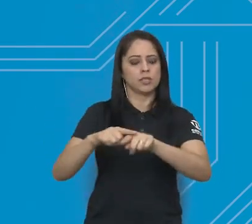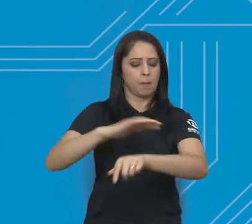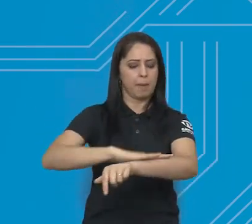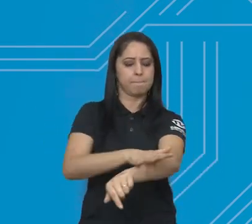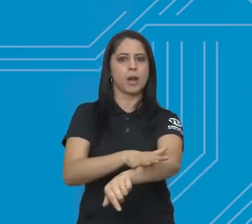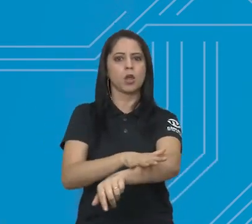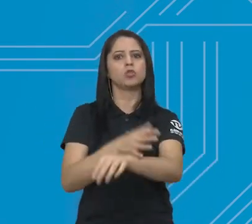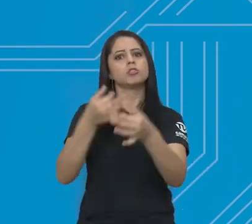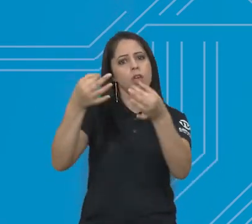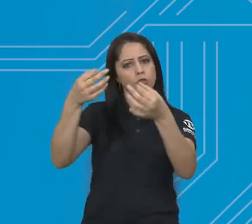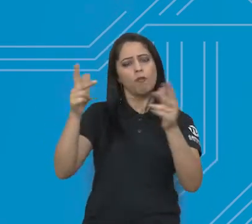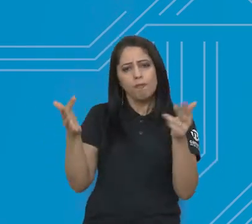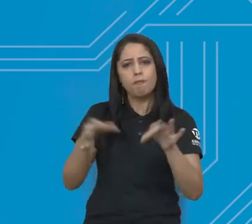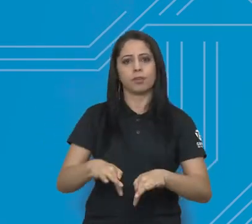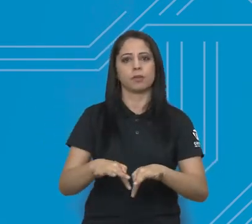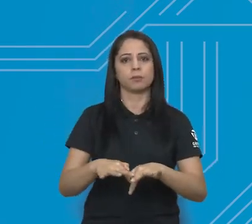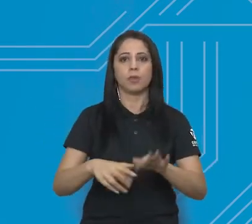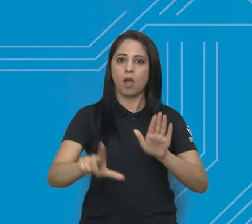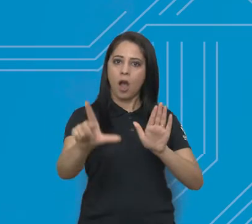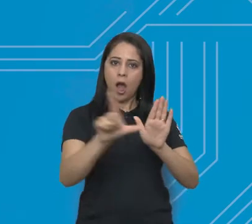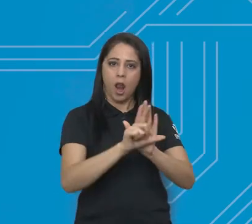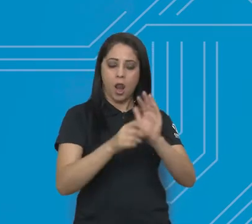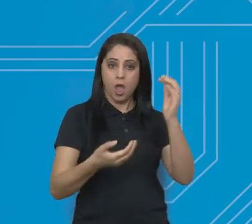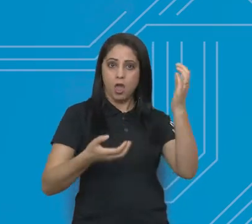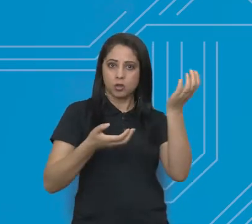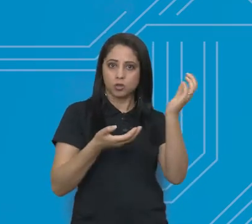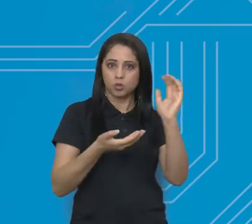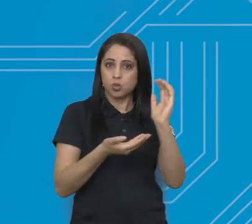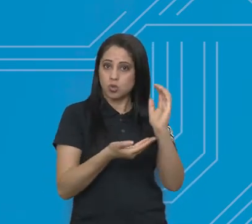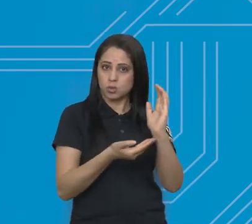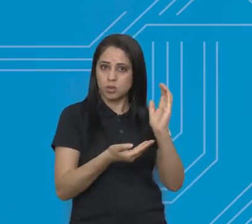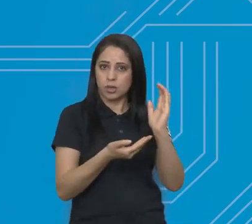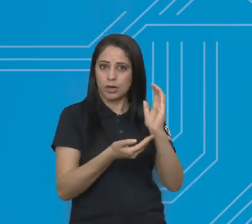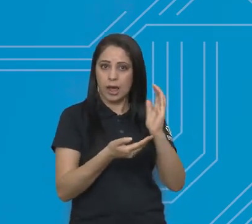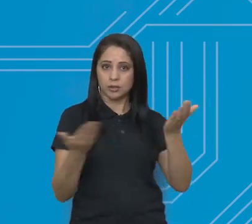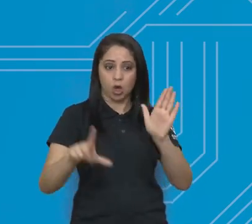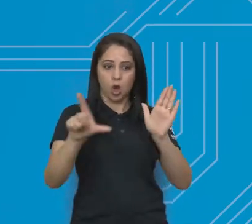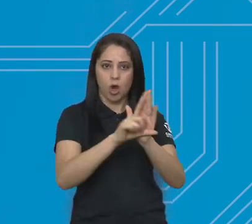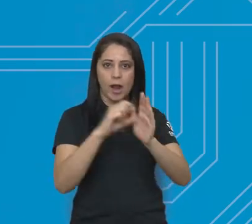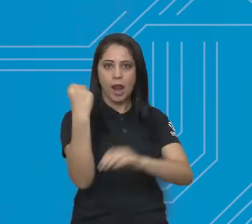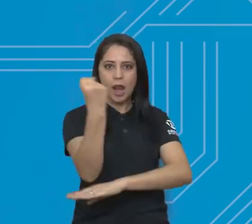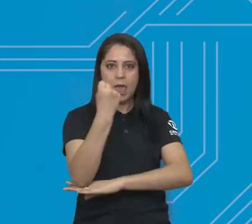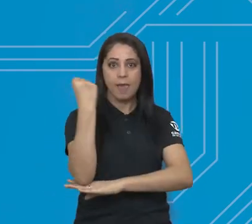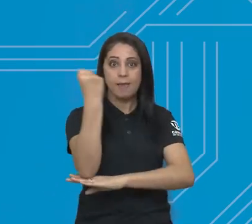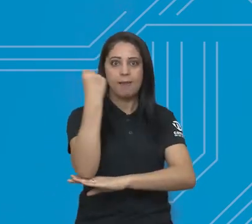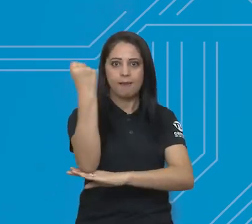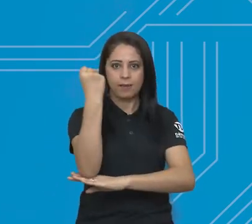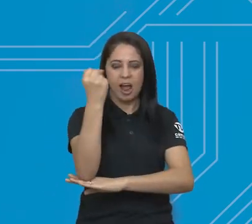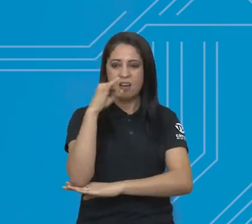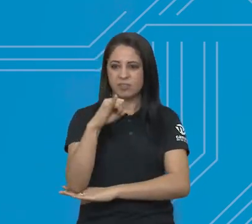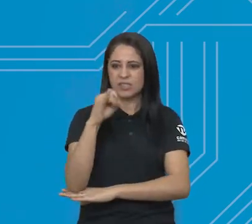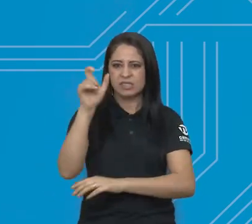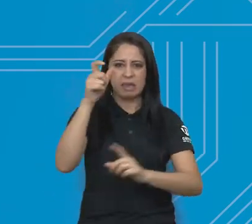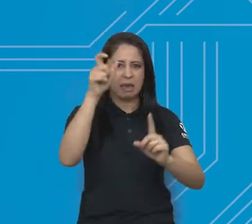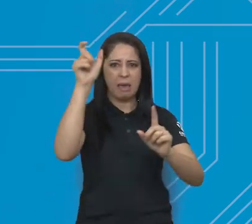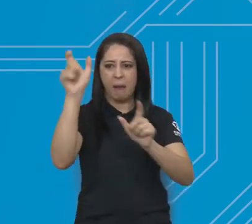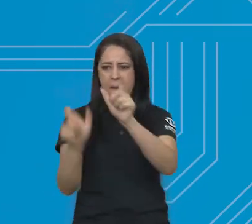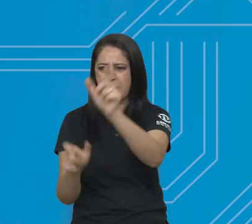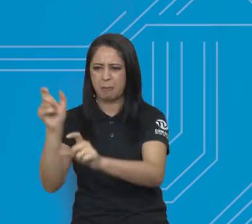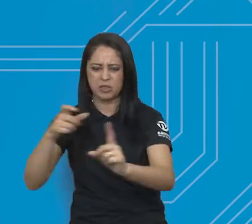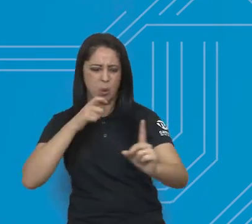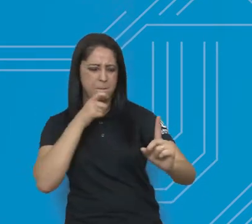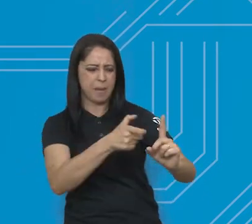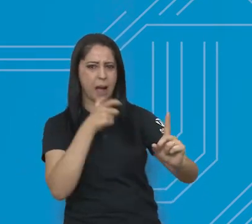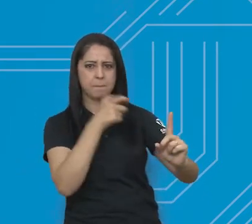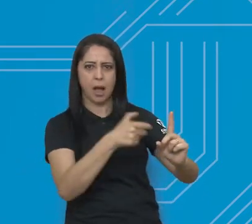preconceito. Uma nova lei aprovada pelo Senado agora vai ampliar a pena para quem comete crimes de injúria racial em locais